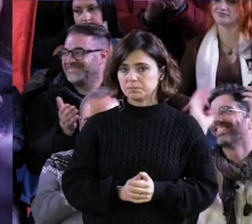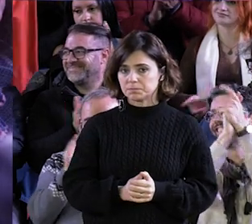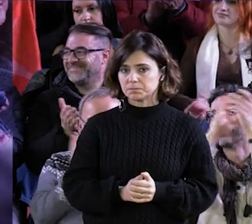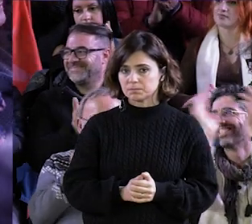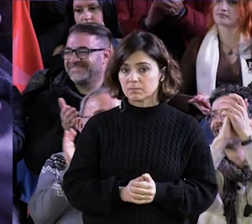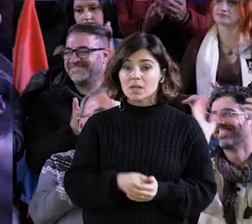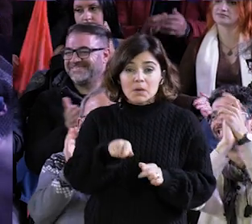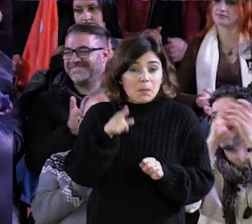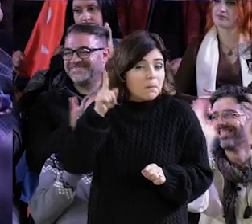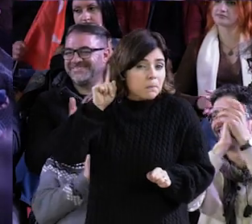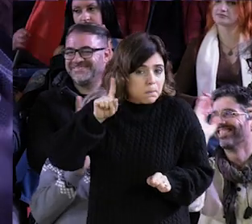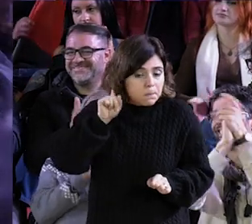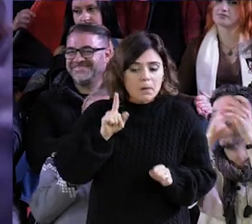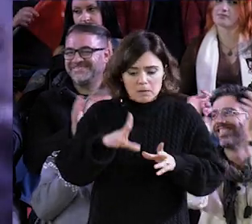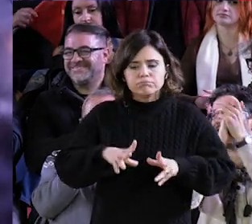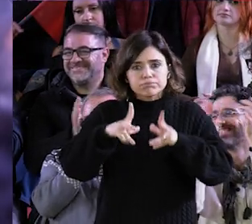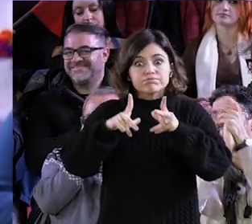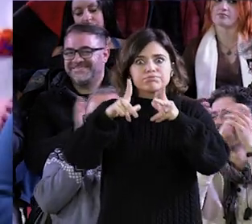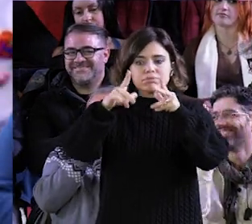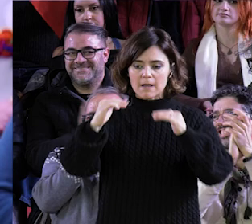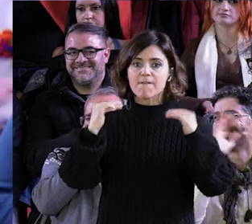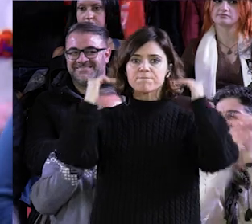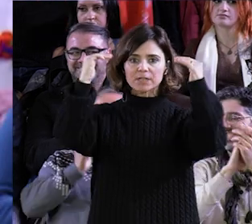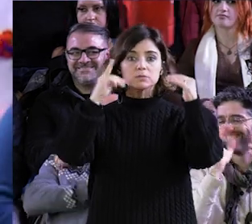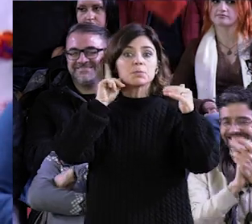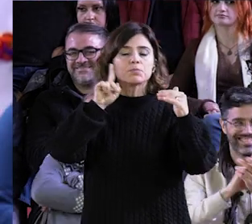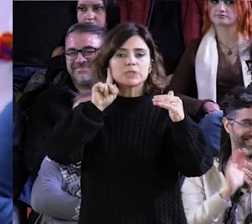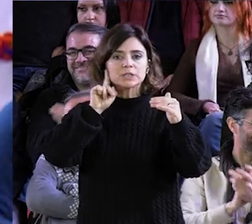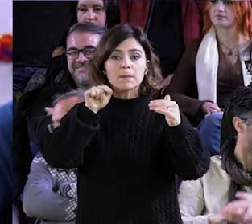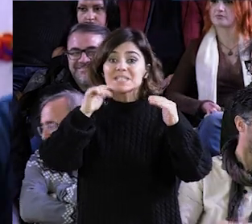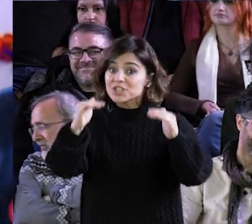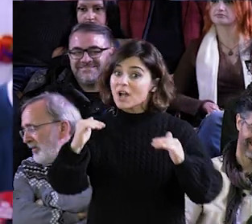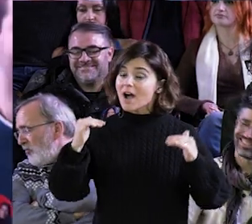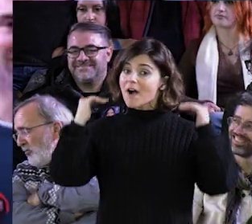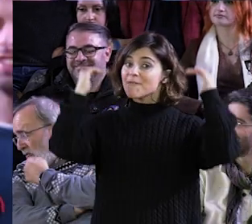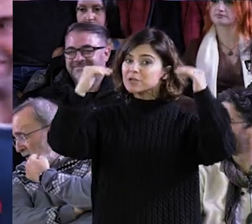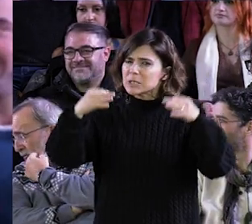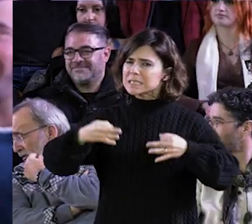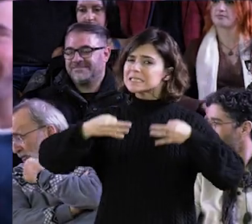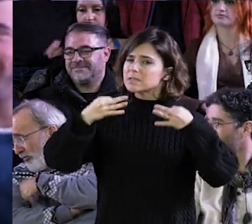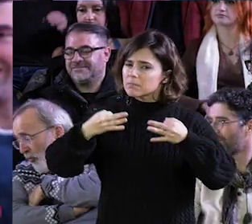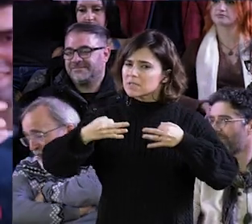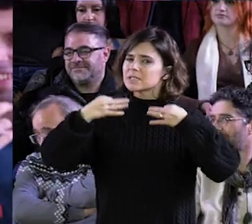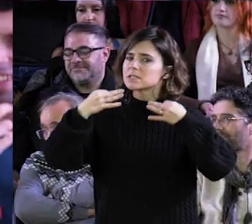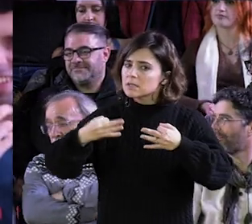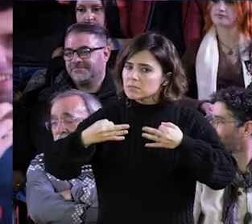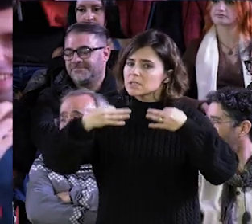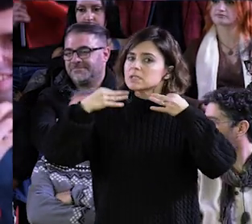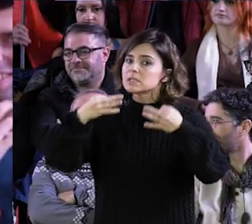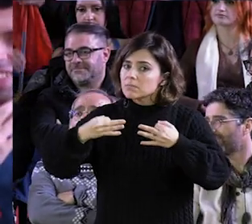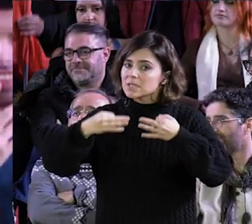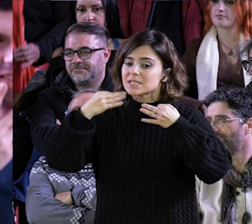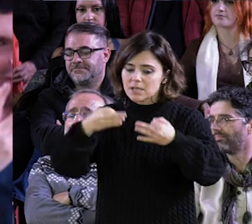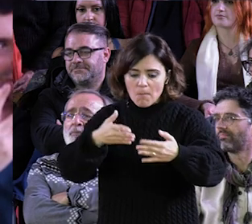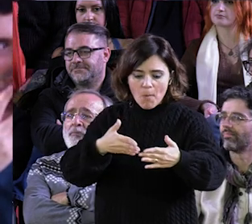Foram importantes esses avanços. Mas esses avanços barraram sempre, sempre nas intenções do PS.